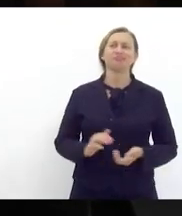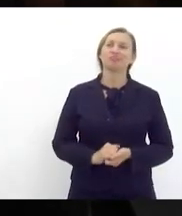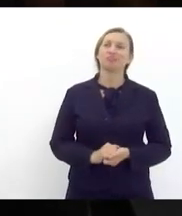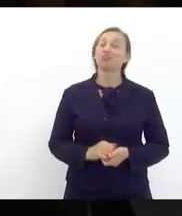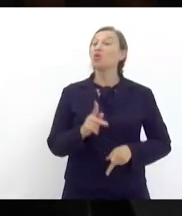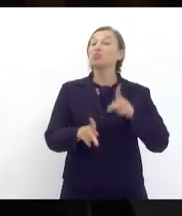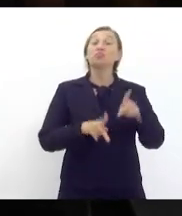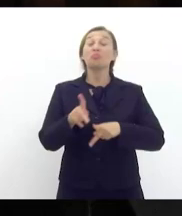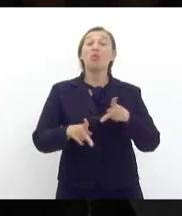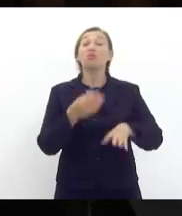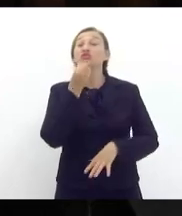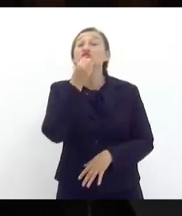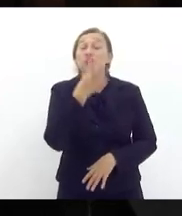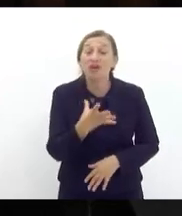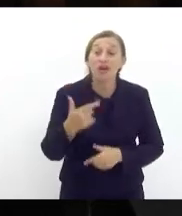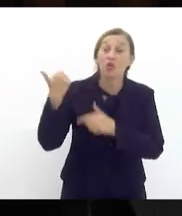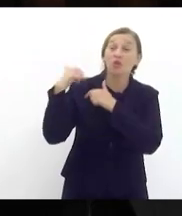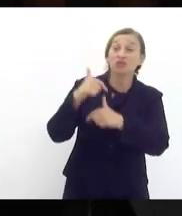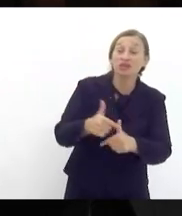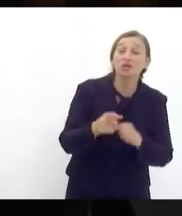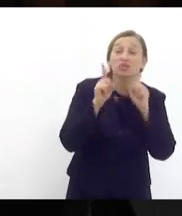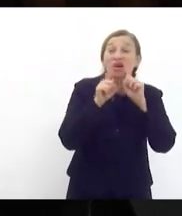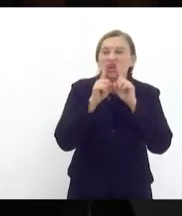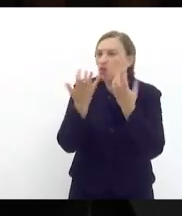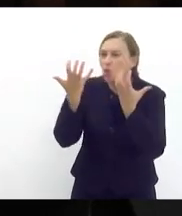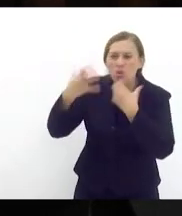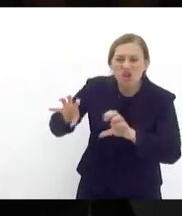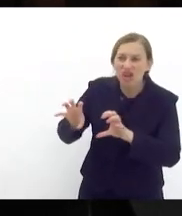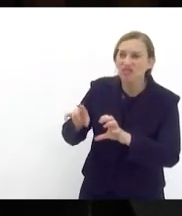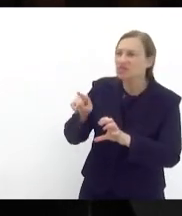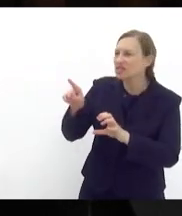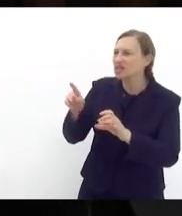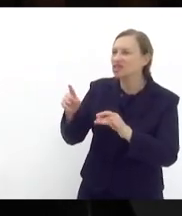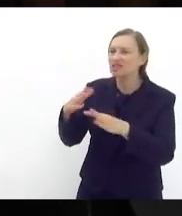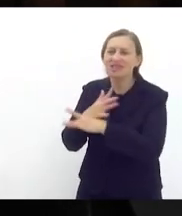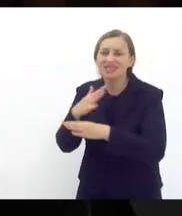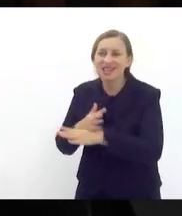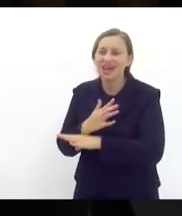População de bem conservador em Maricá não querem mais vocês na nossa cidade.